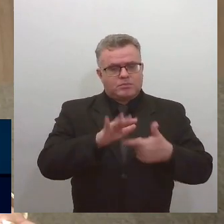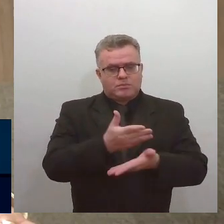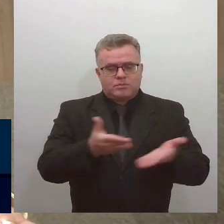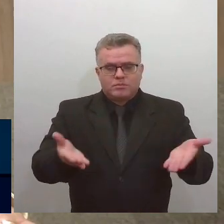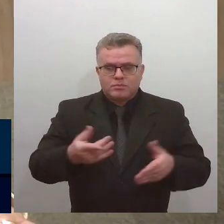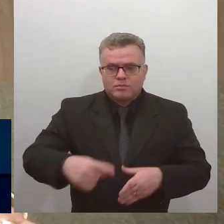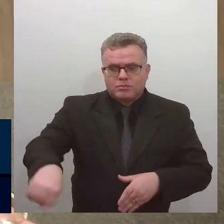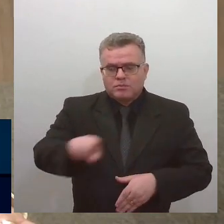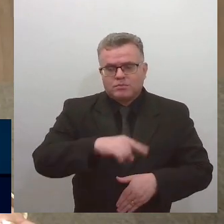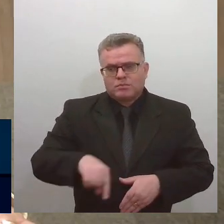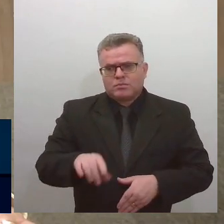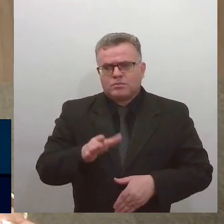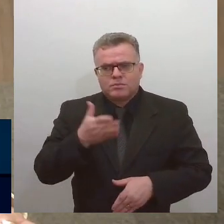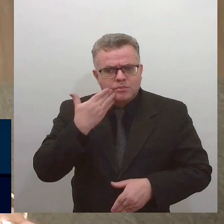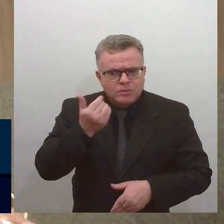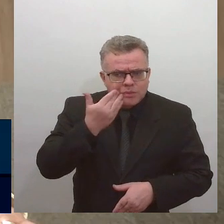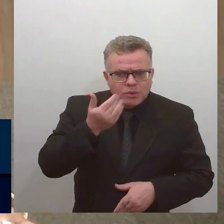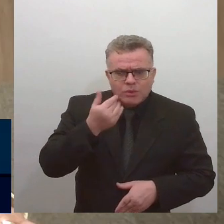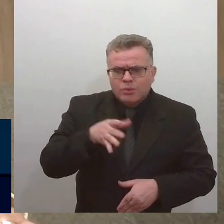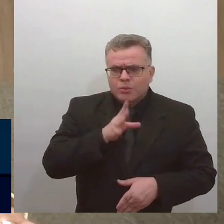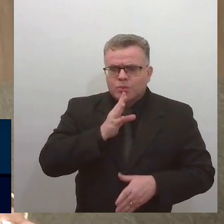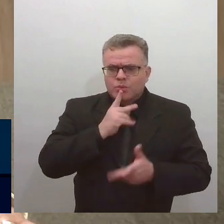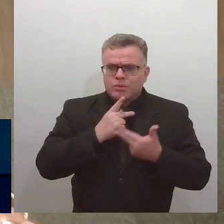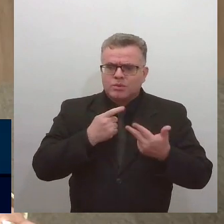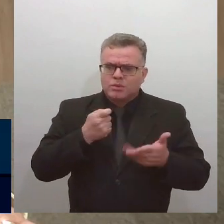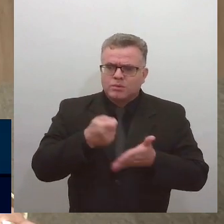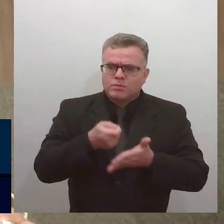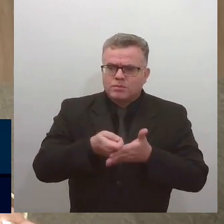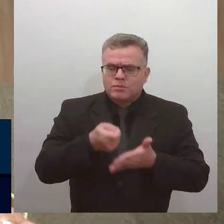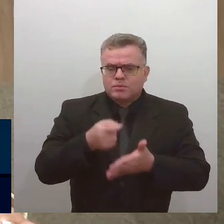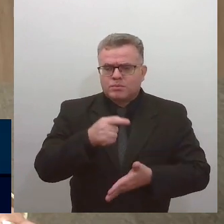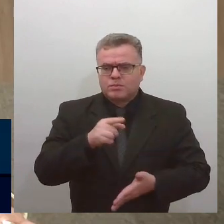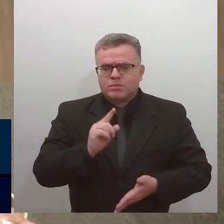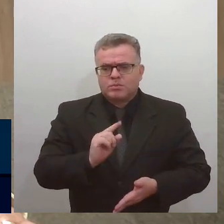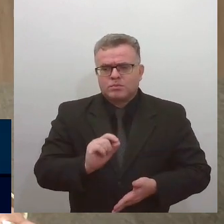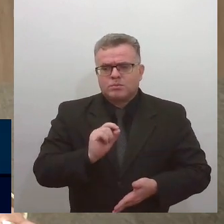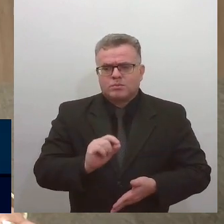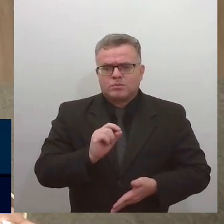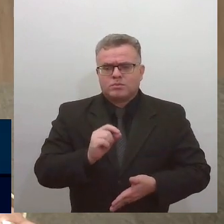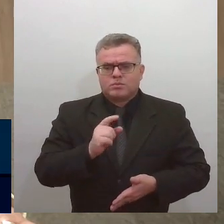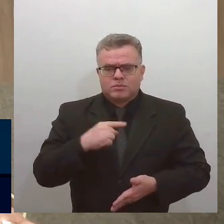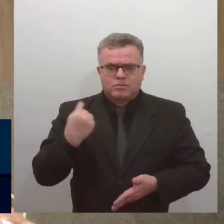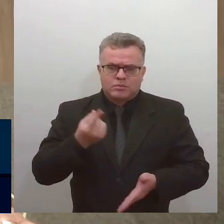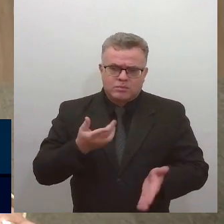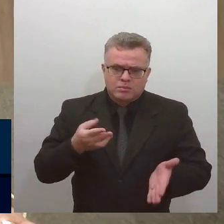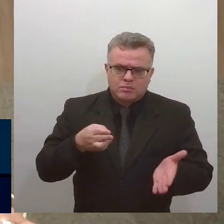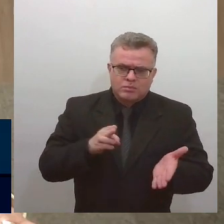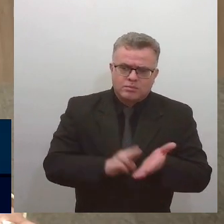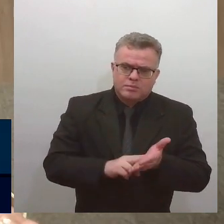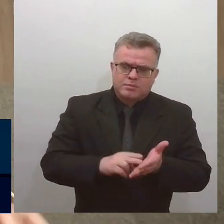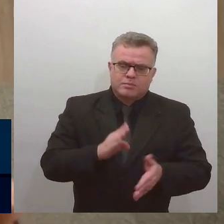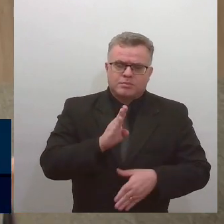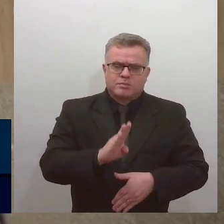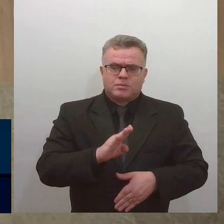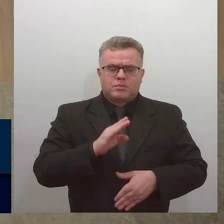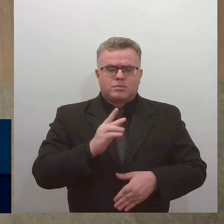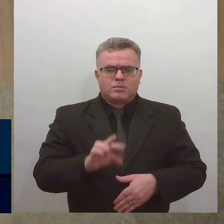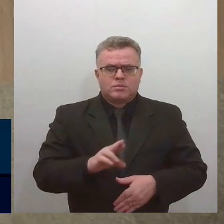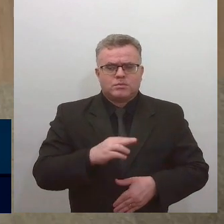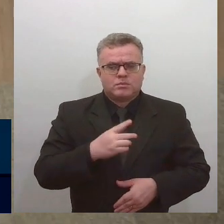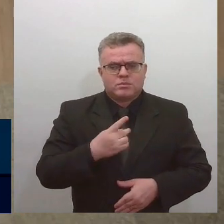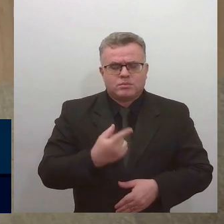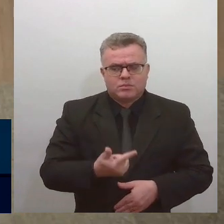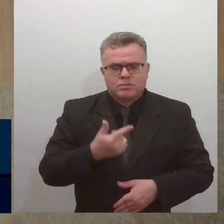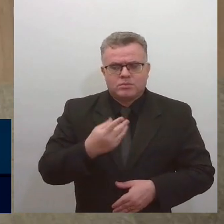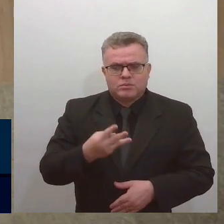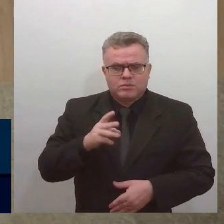sabemos que est o que estamos cobrando claro que nós vamos continuar atento a questão da br25 o vador tá preocupado